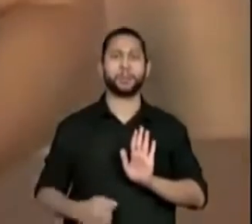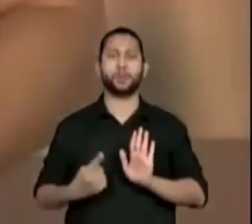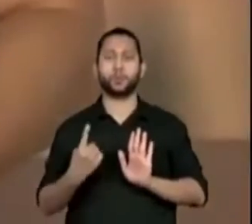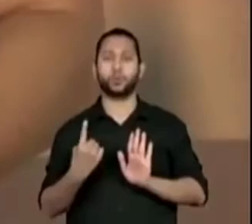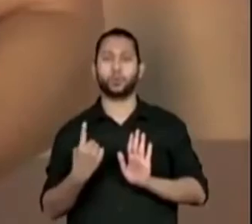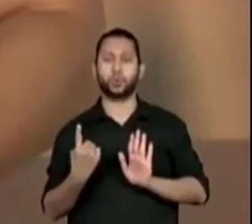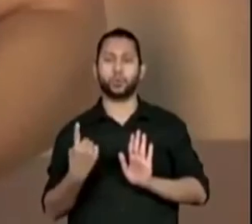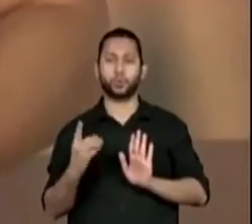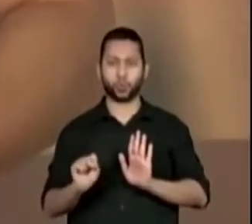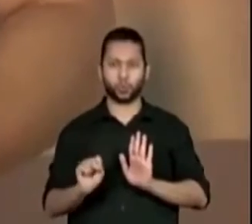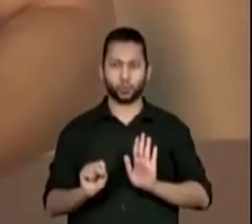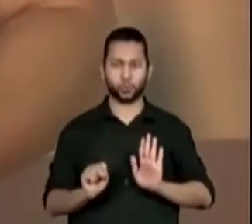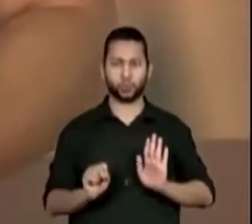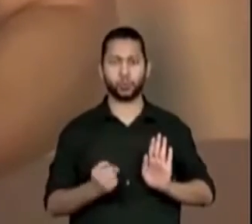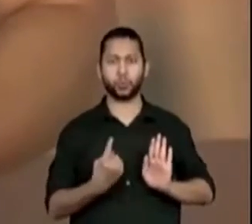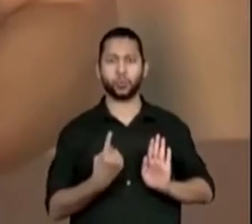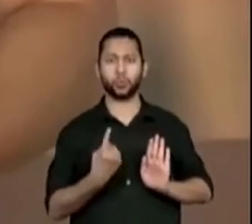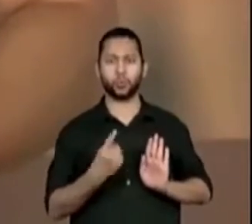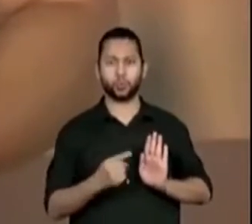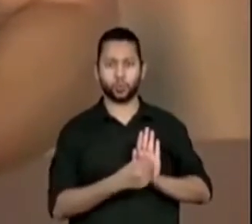18. Deixa eu ver aqui se eu ajeitei.